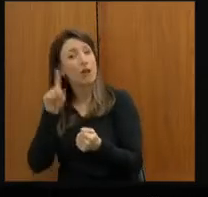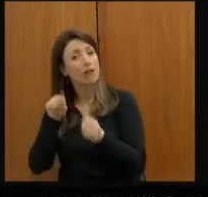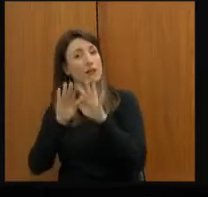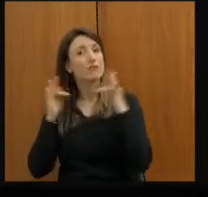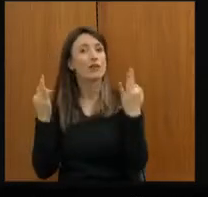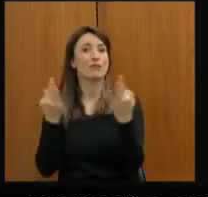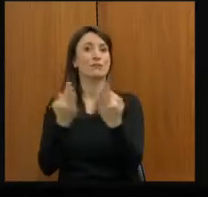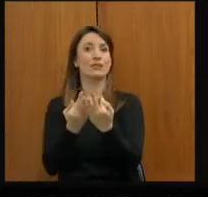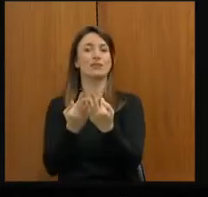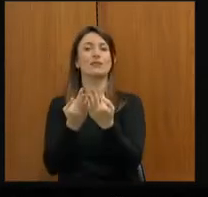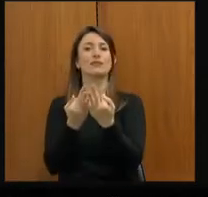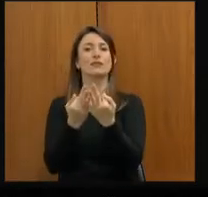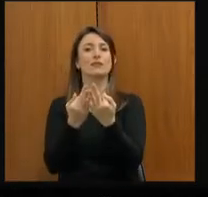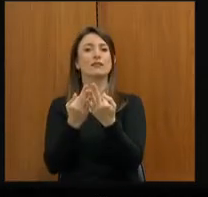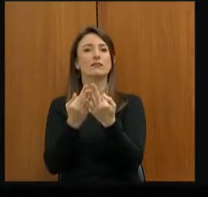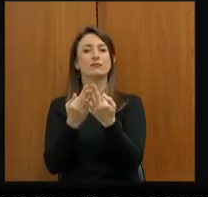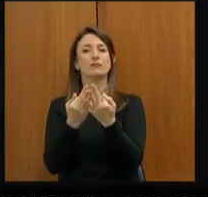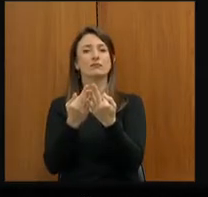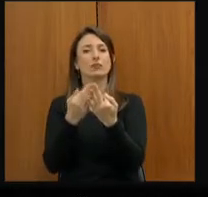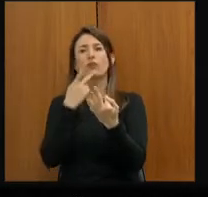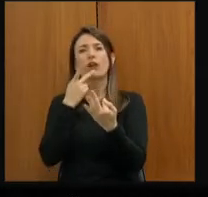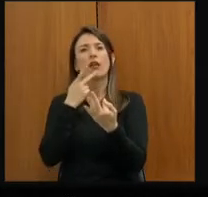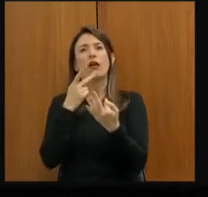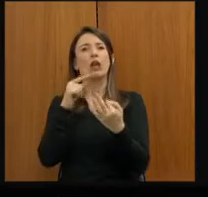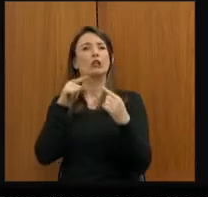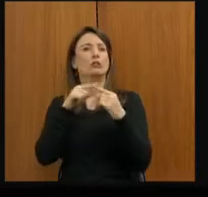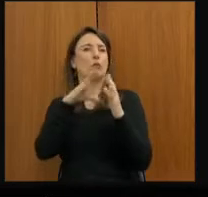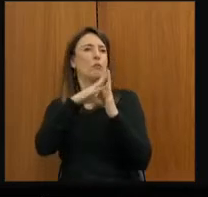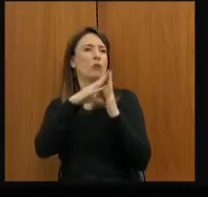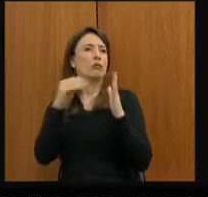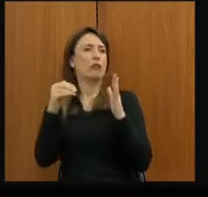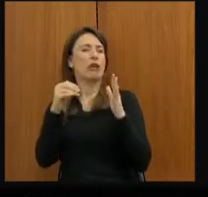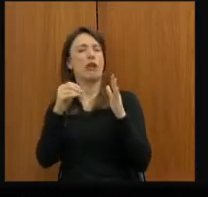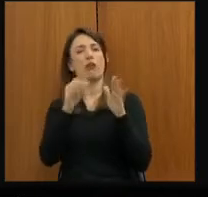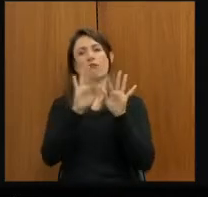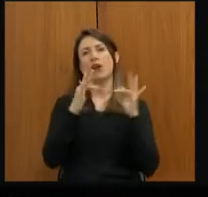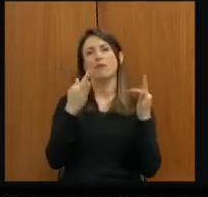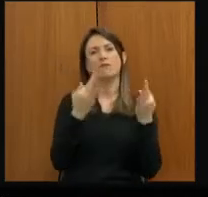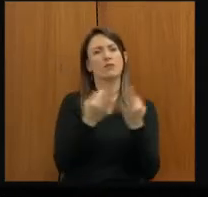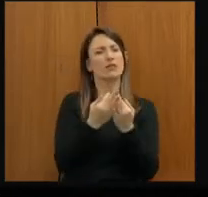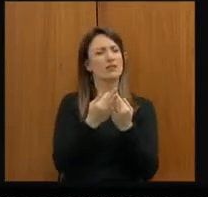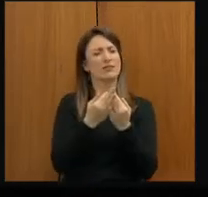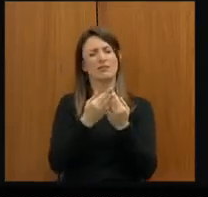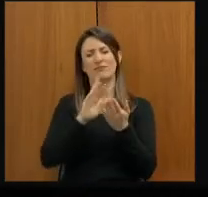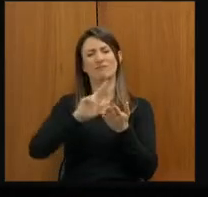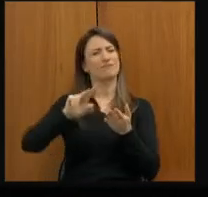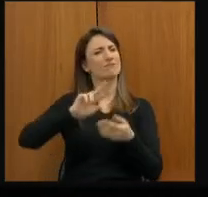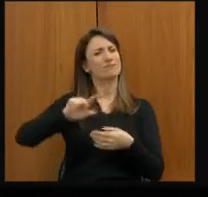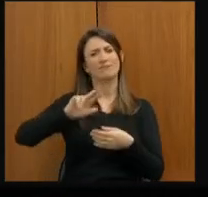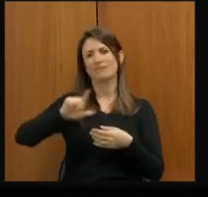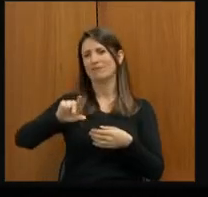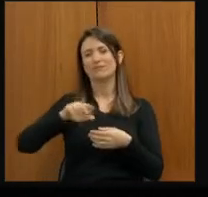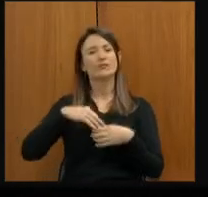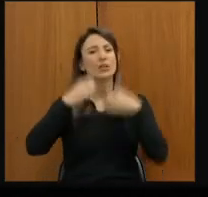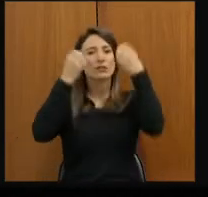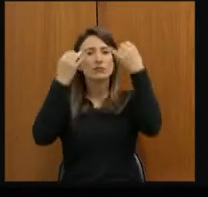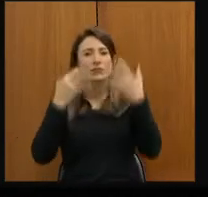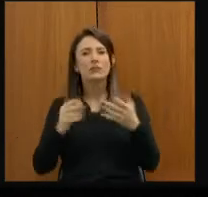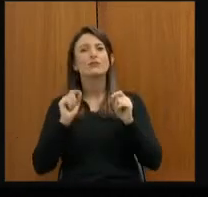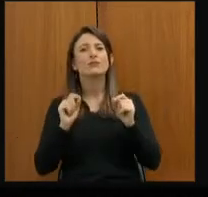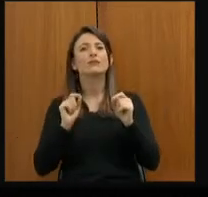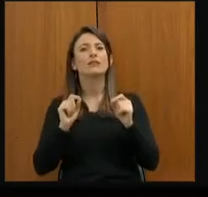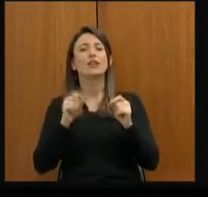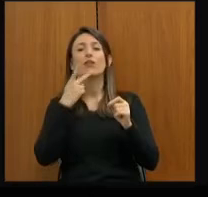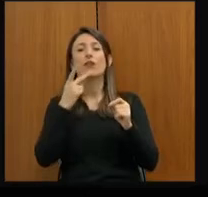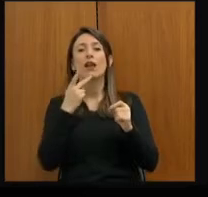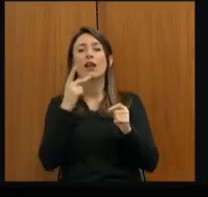falando de nenhuma um modelo de família mas sim né de é a